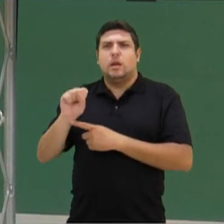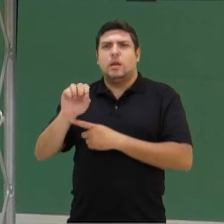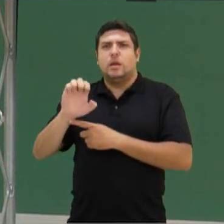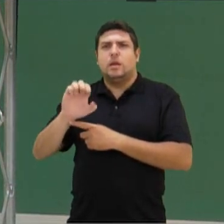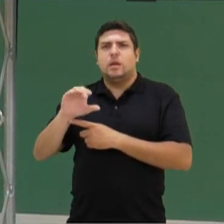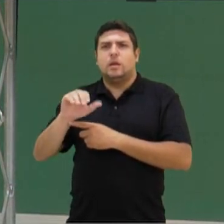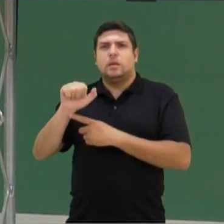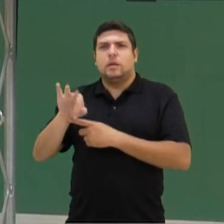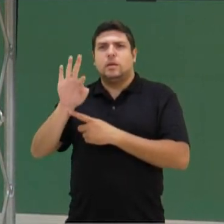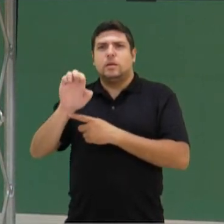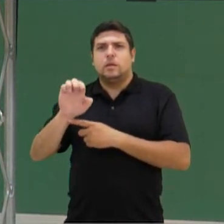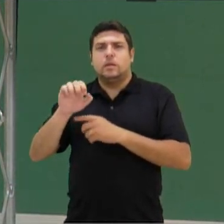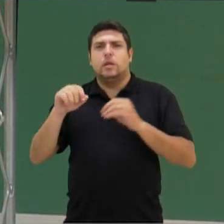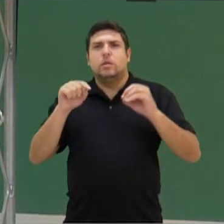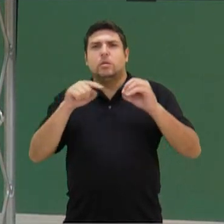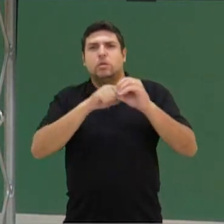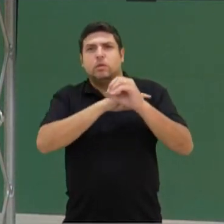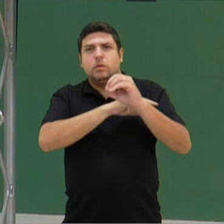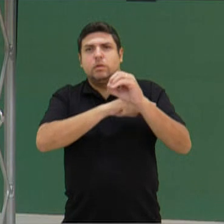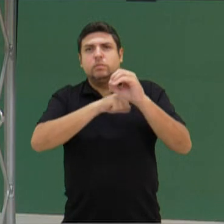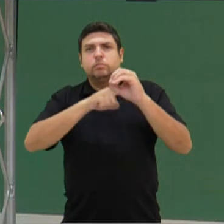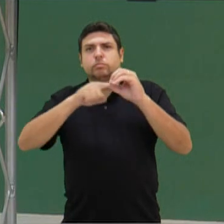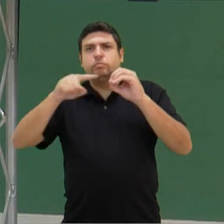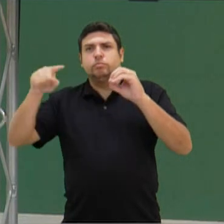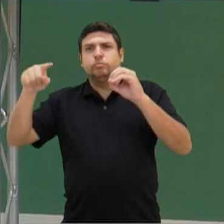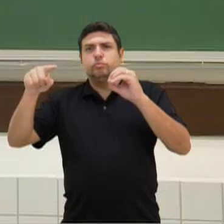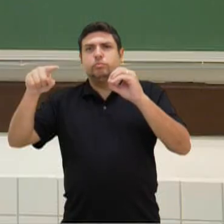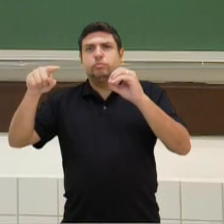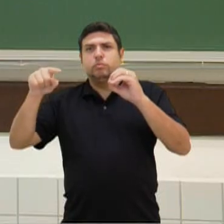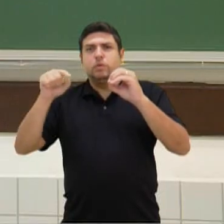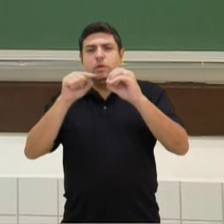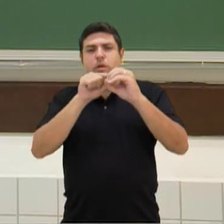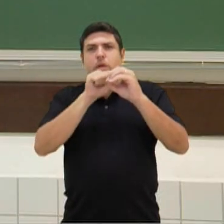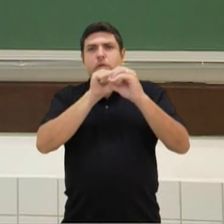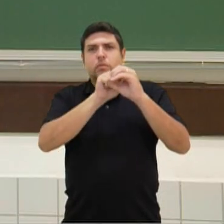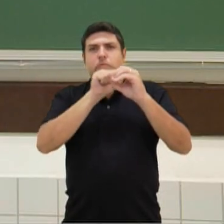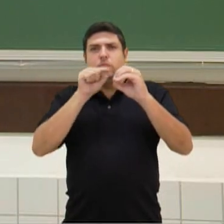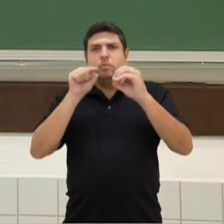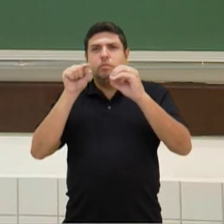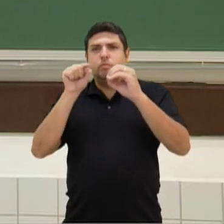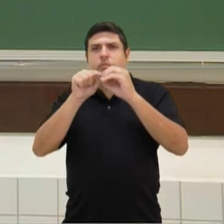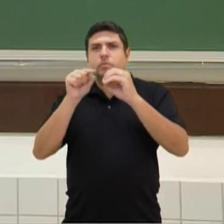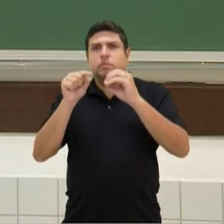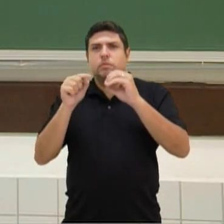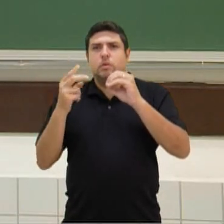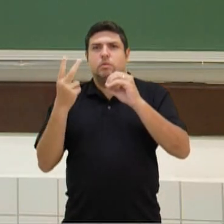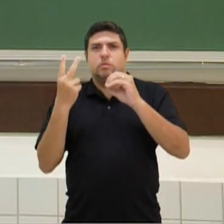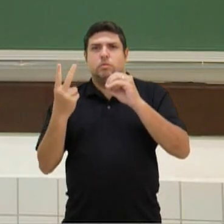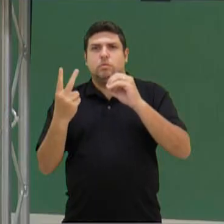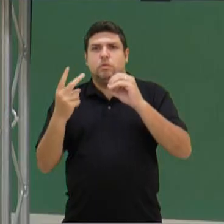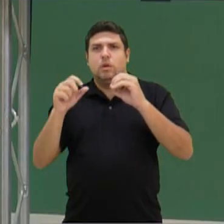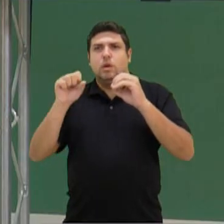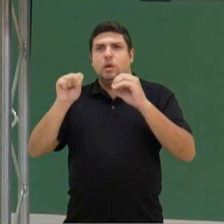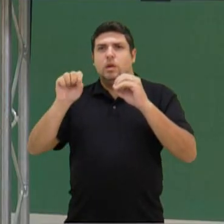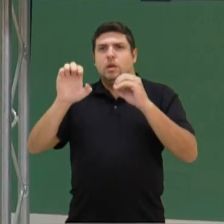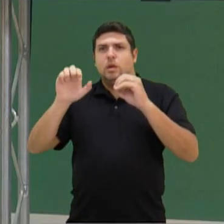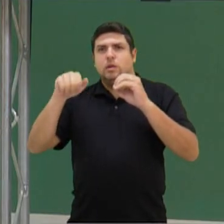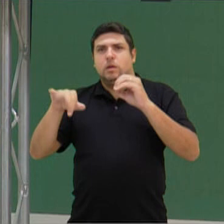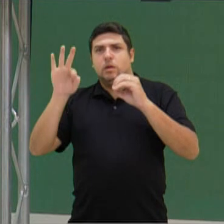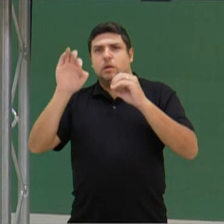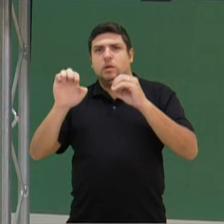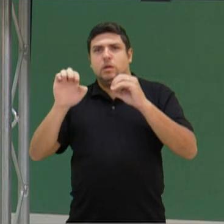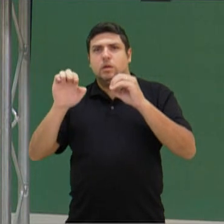ela corta a circunferência em 2 pontos. Ela é secante, ela corta a